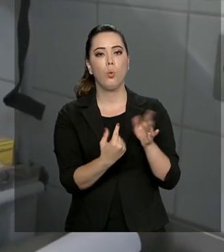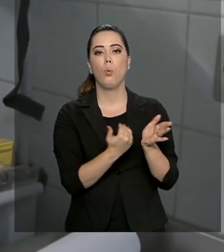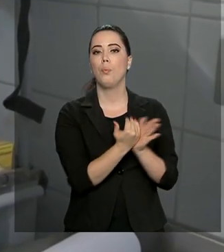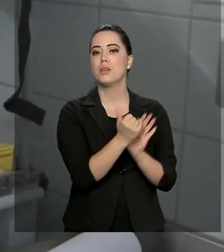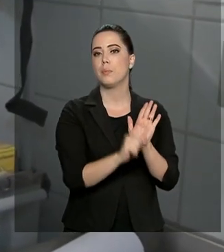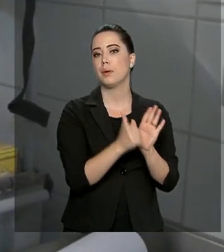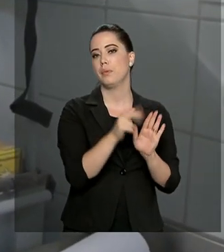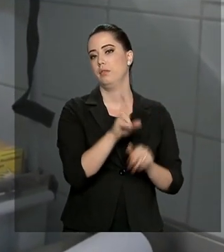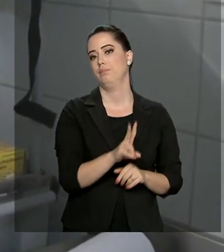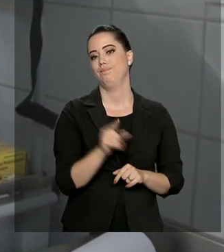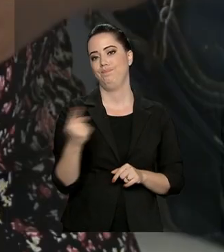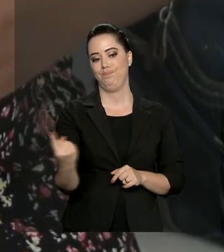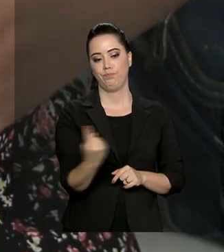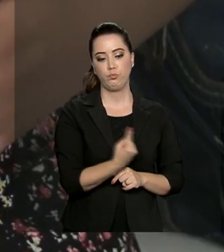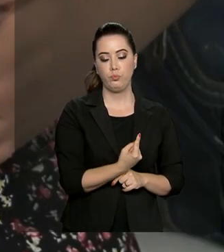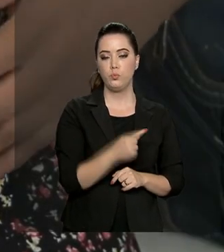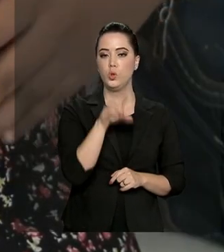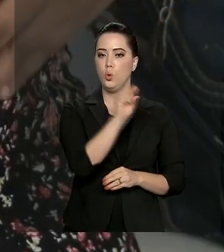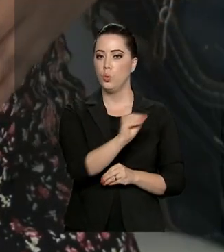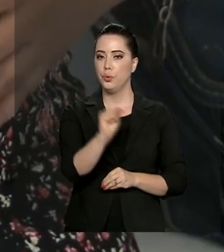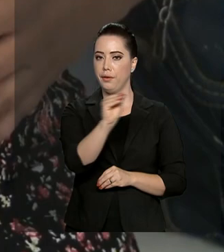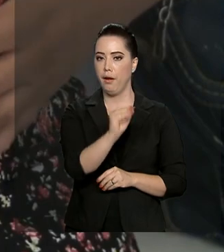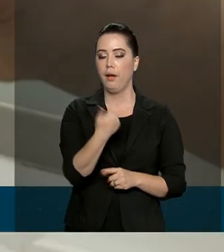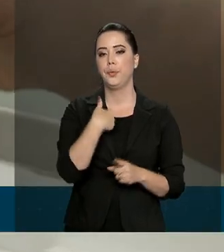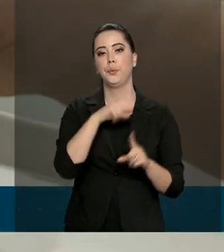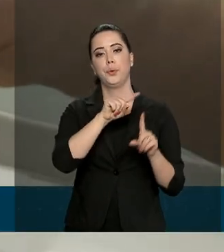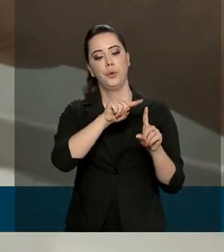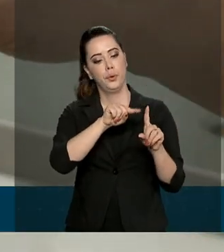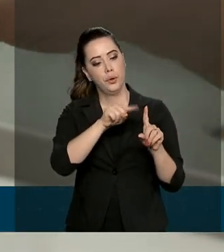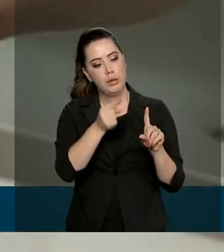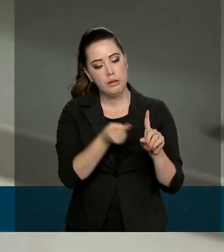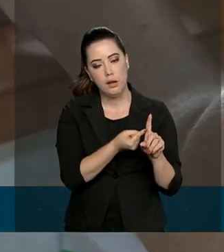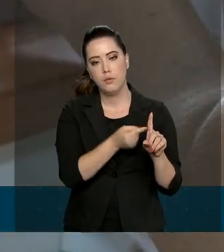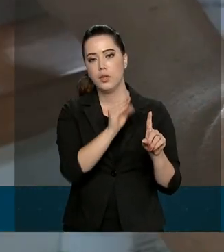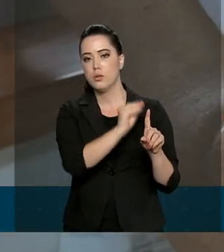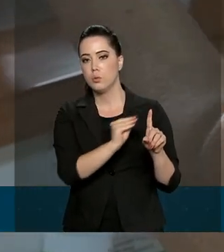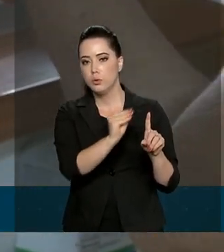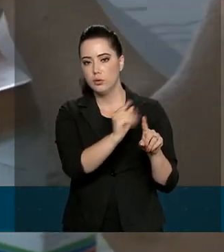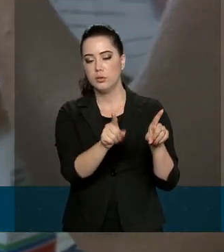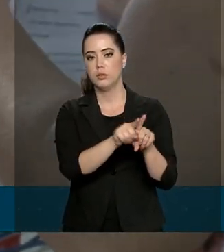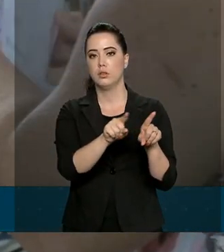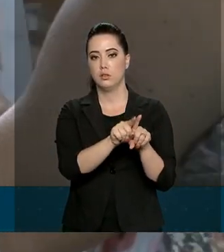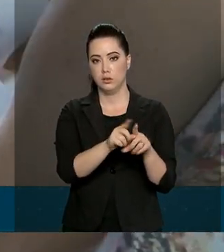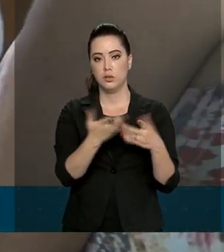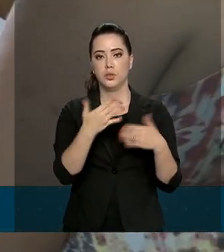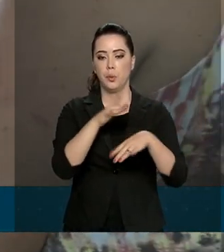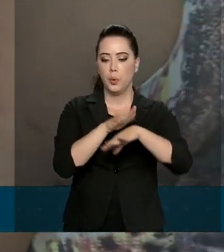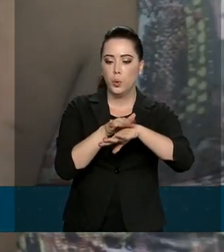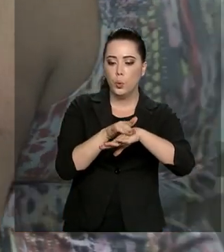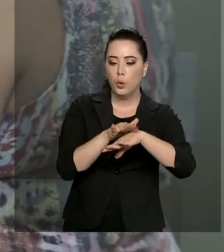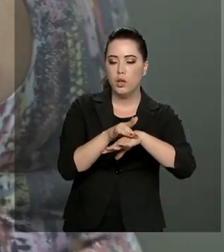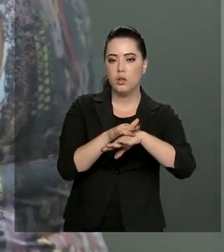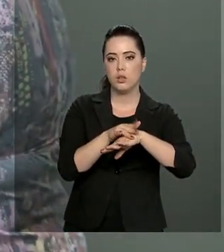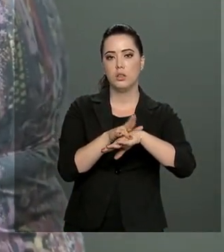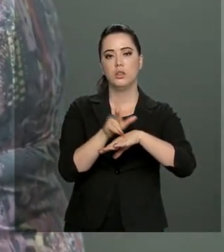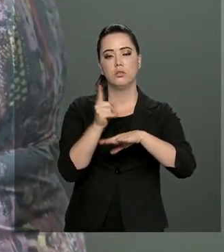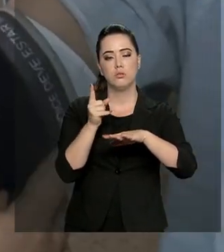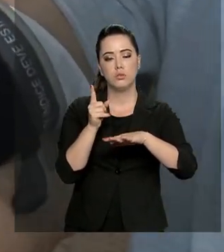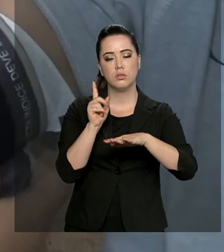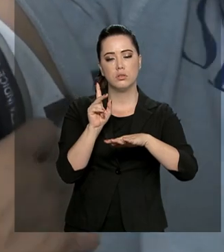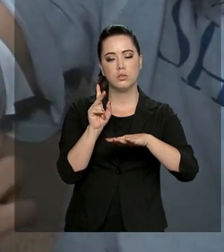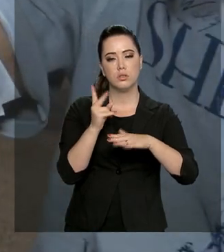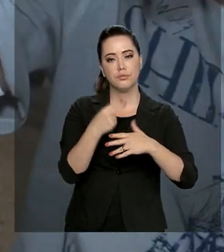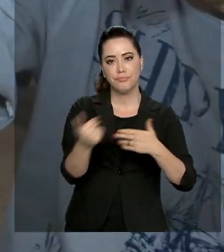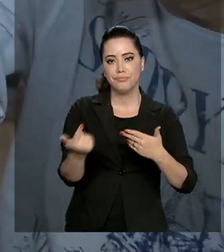prioriza a prevenção, realiza pré-natal, vacinação e acompanha pacientes com doenças crônicas